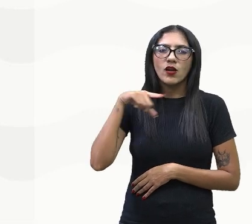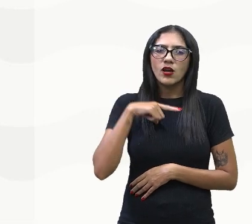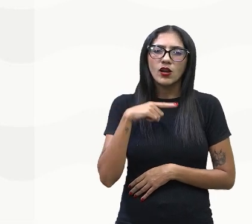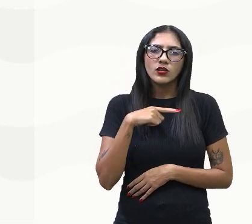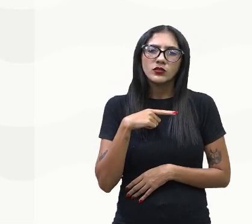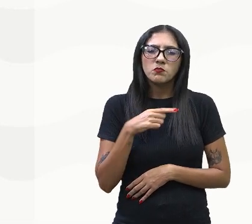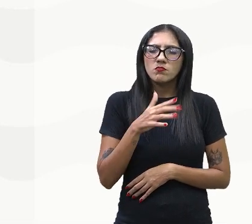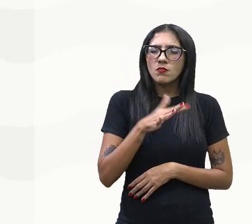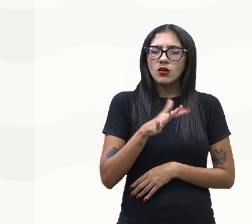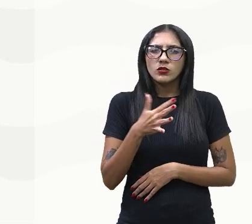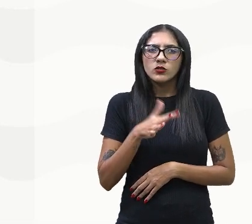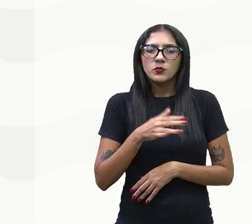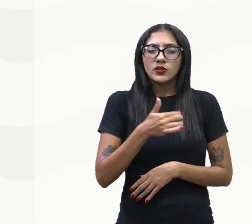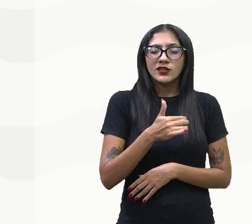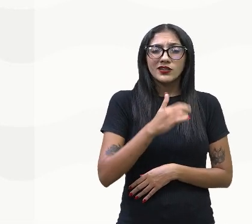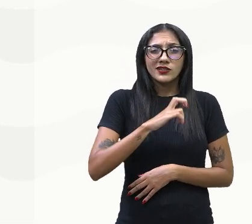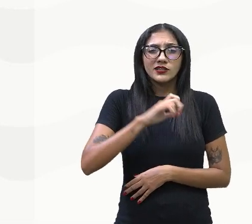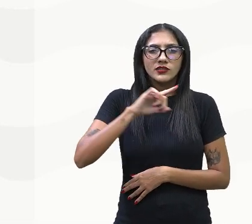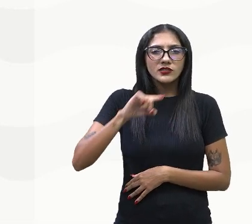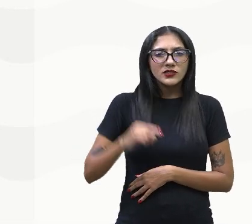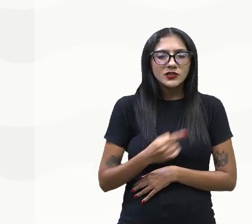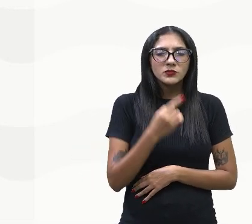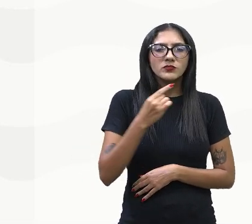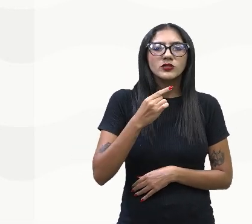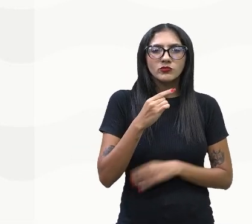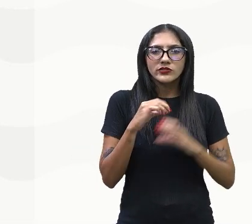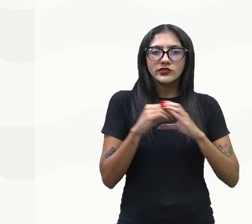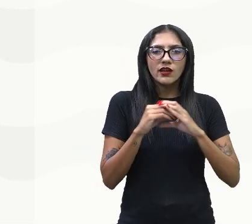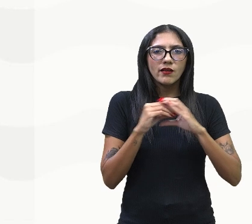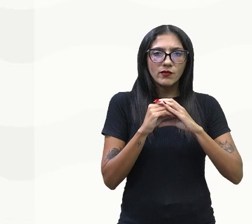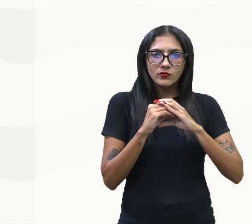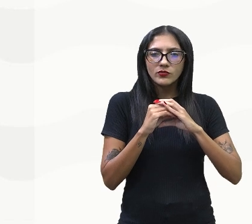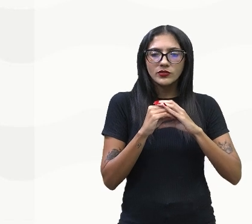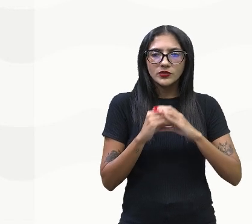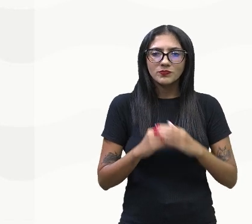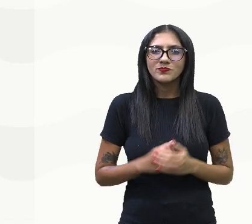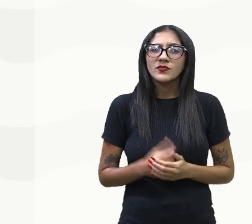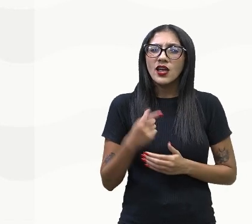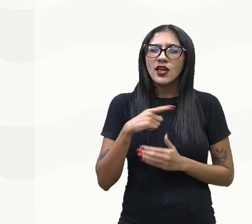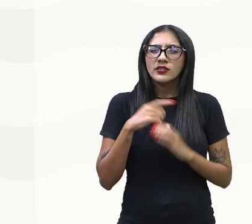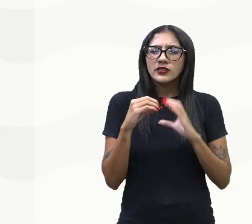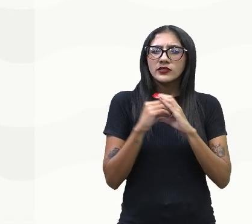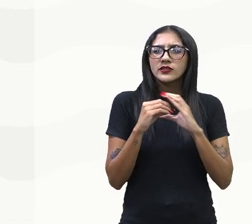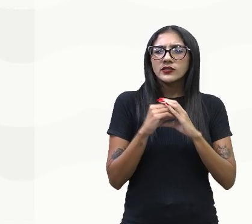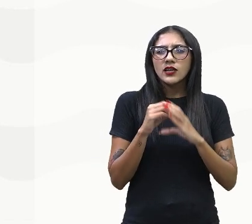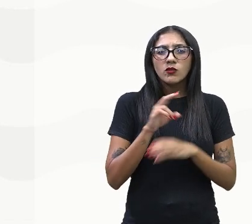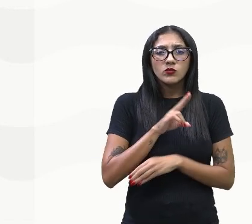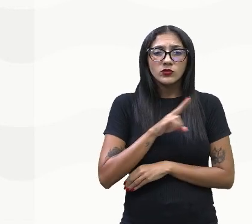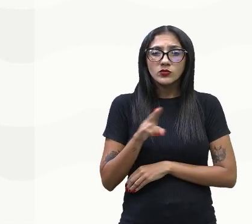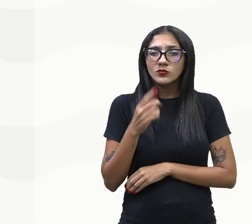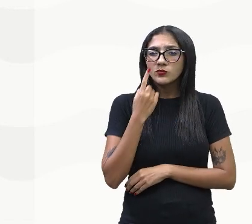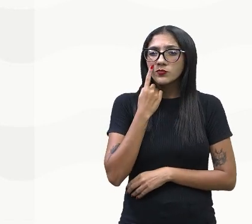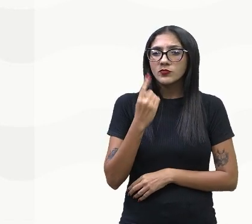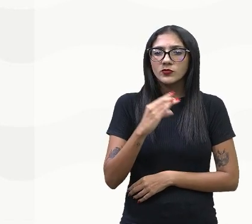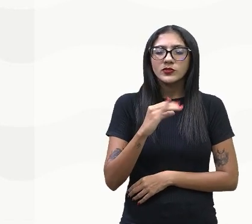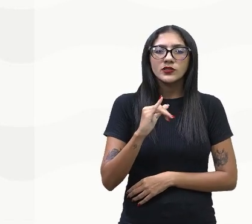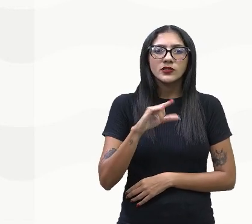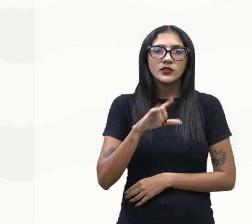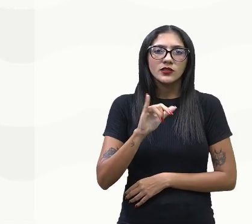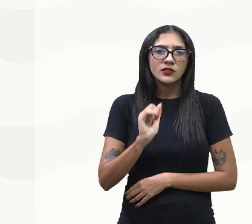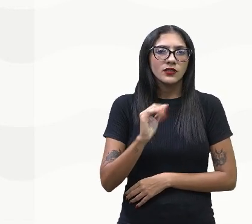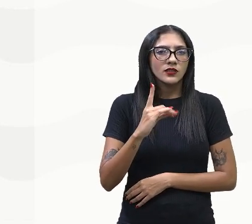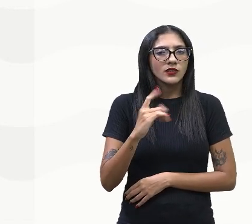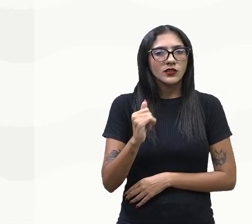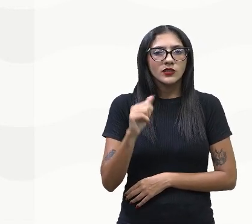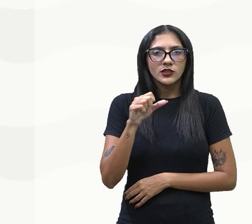por aproximadamente 15 mil células. Essas células têm o nome de células